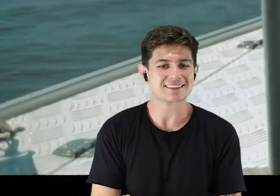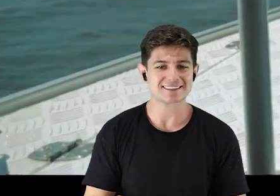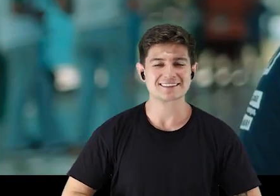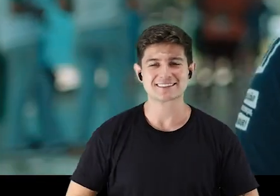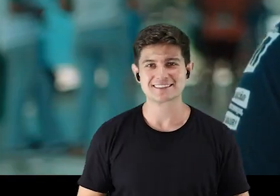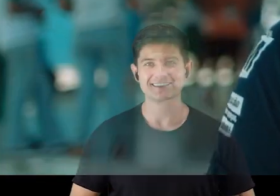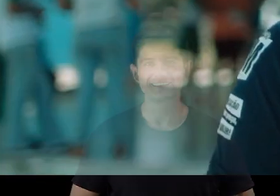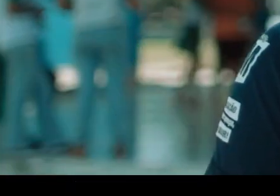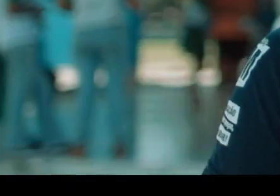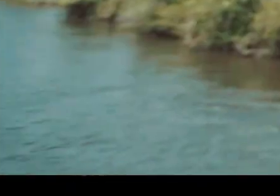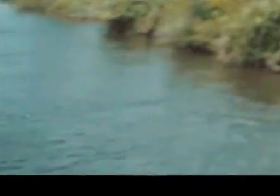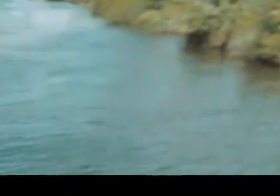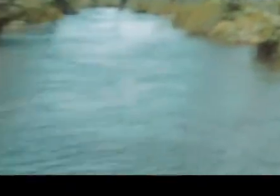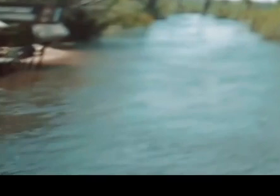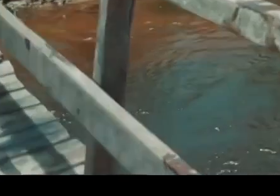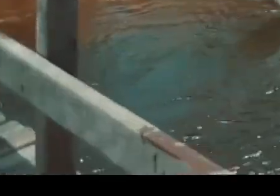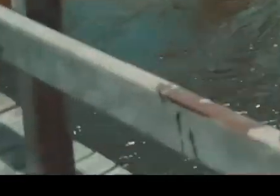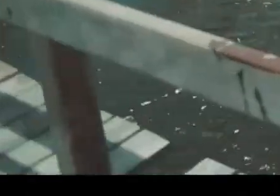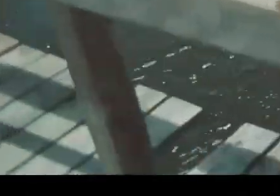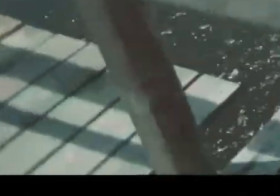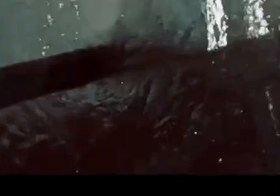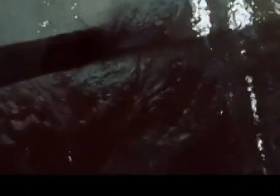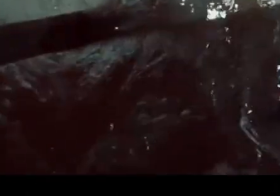que aceitar.